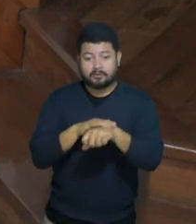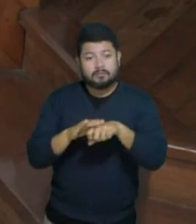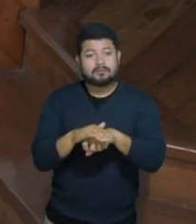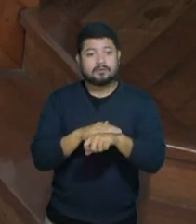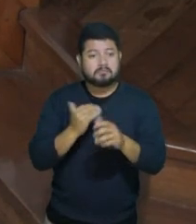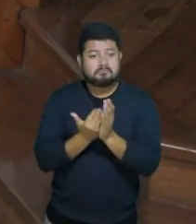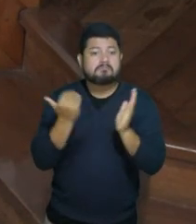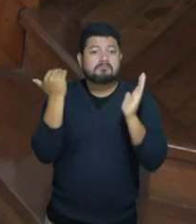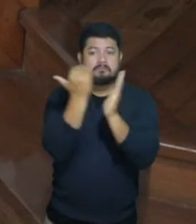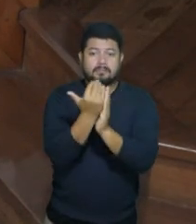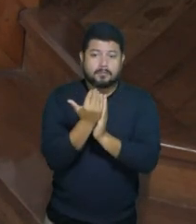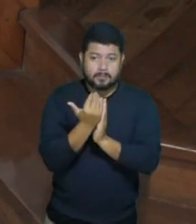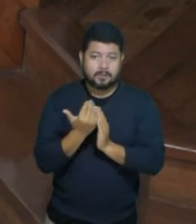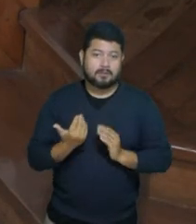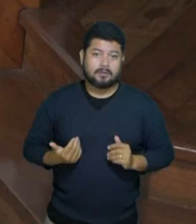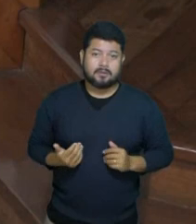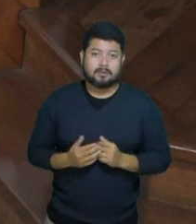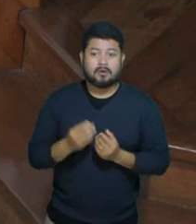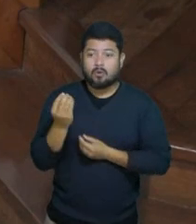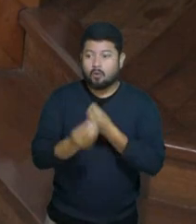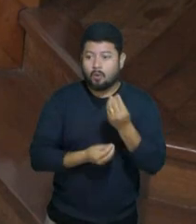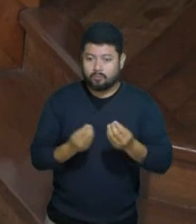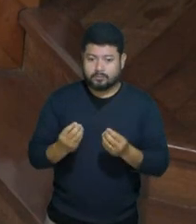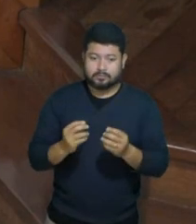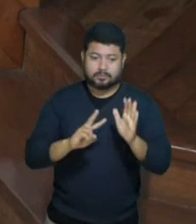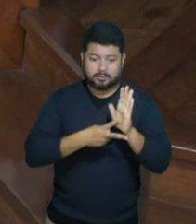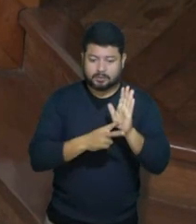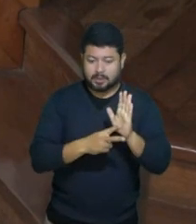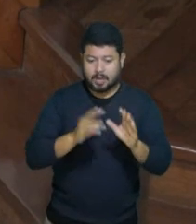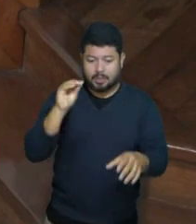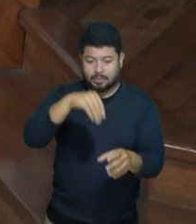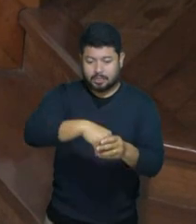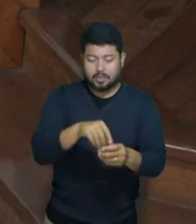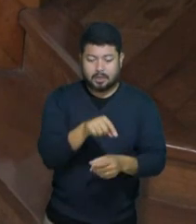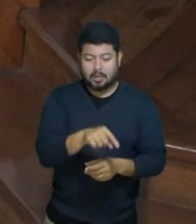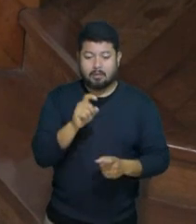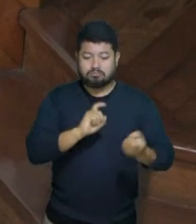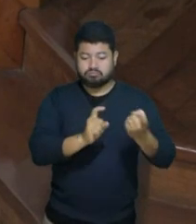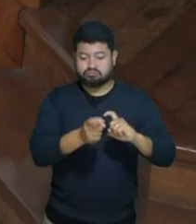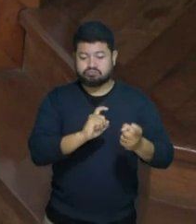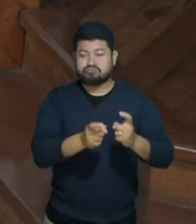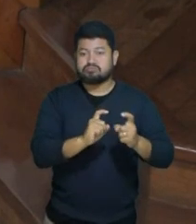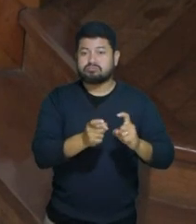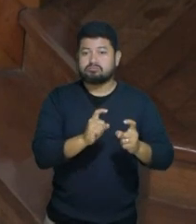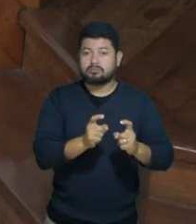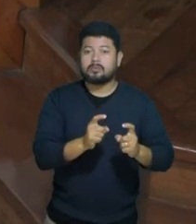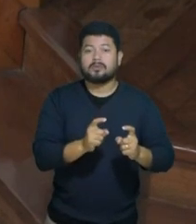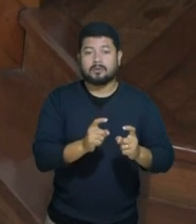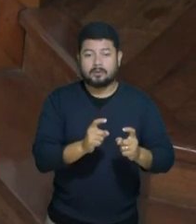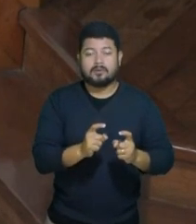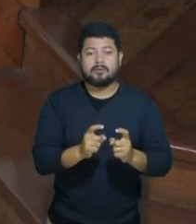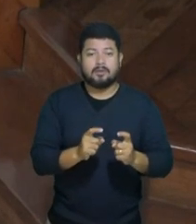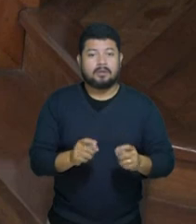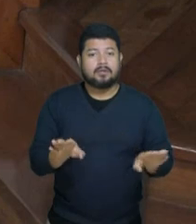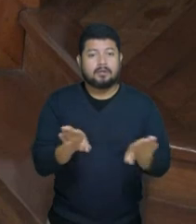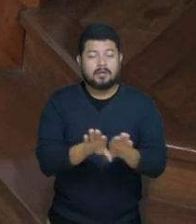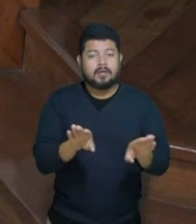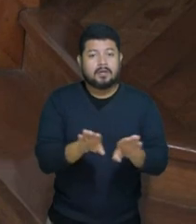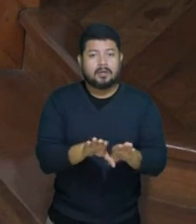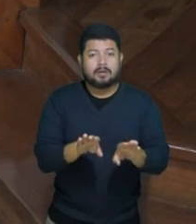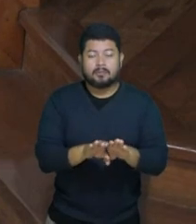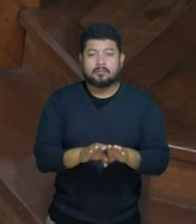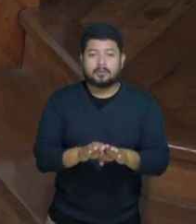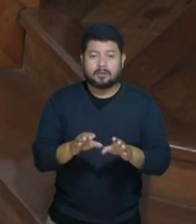sobre. Né? Então, como que vocês têm que começar a discutir, né, para levantar a preocupação sobre o assunto, para começar a